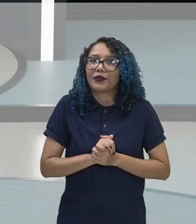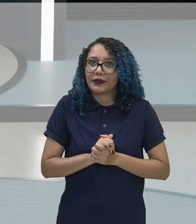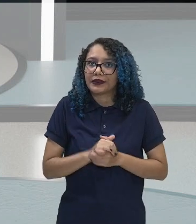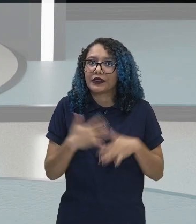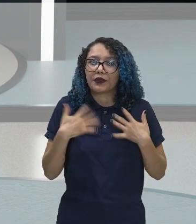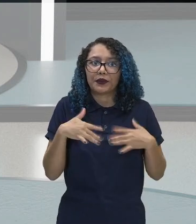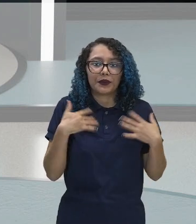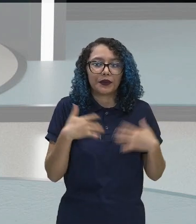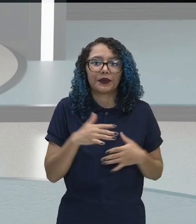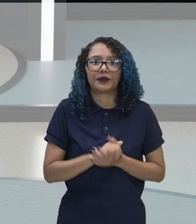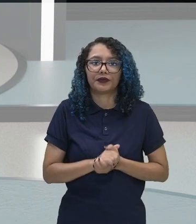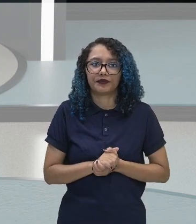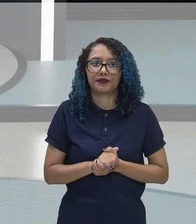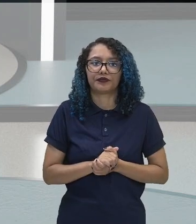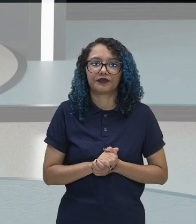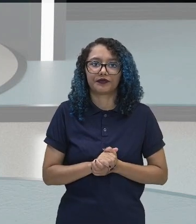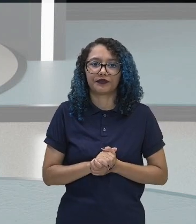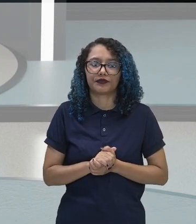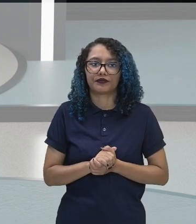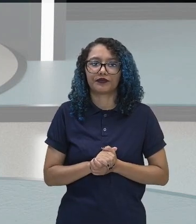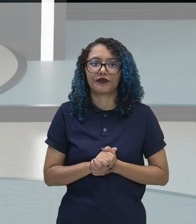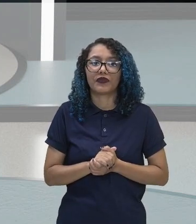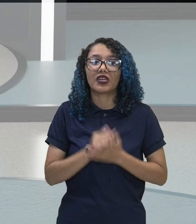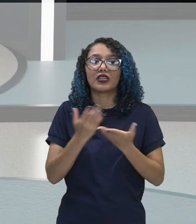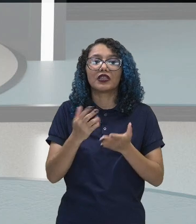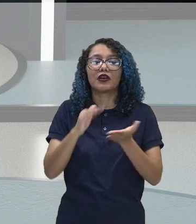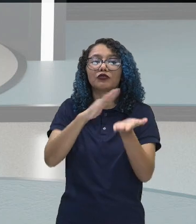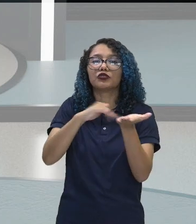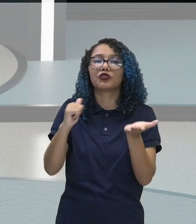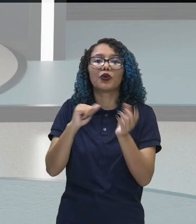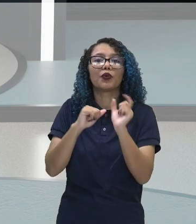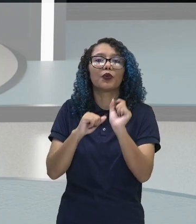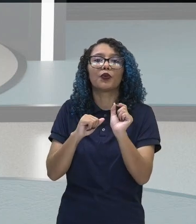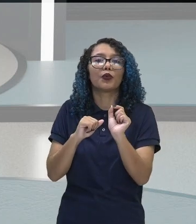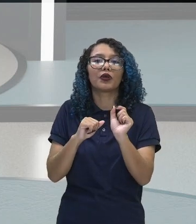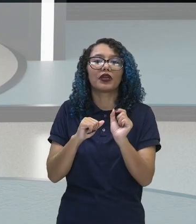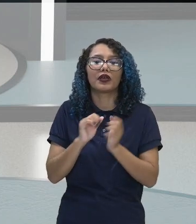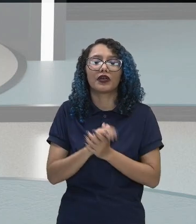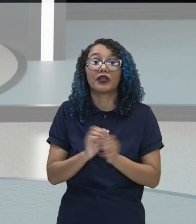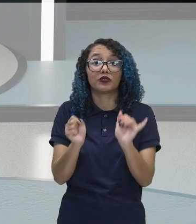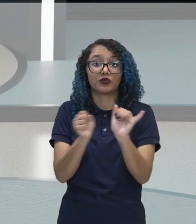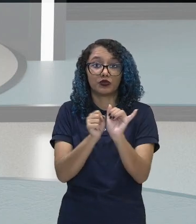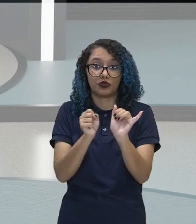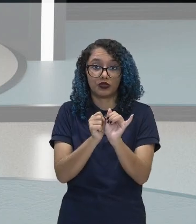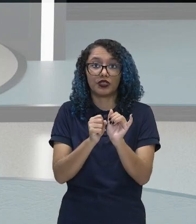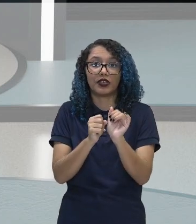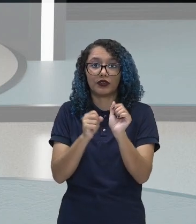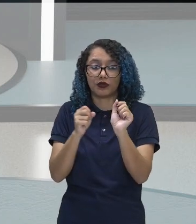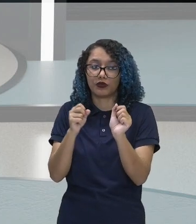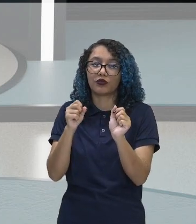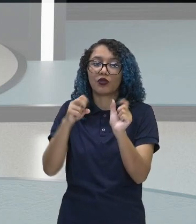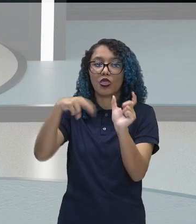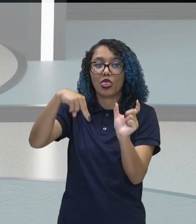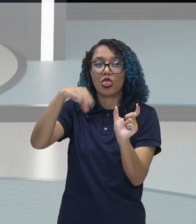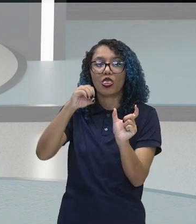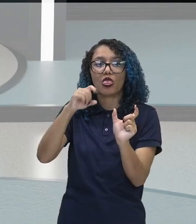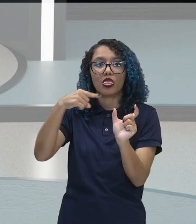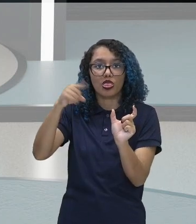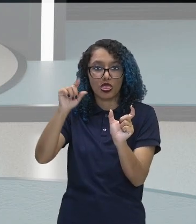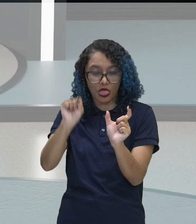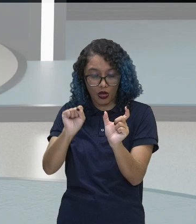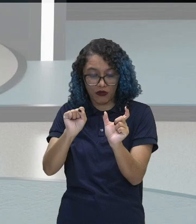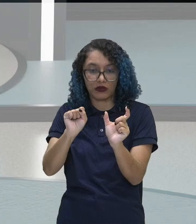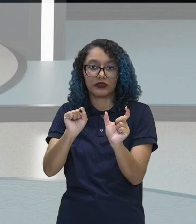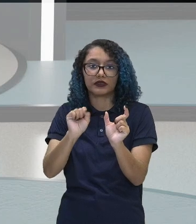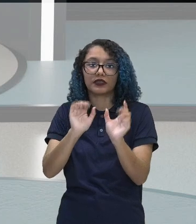Ficamos ansiosos. Então, omitiu aí o sujeito, o substantivo aí nós, mas ele não